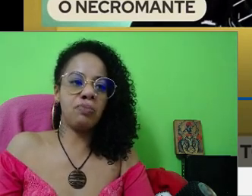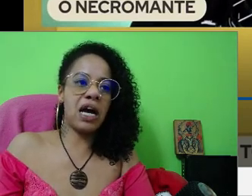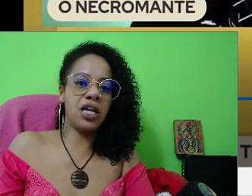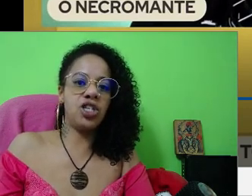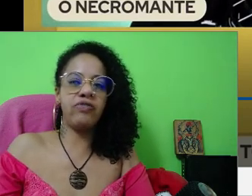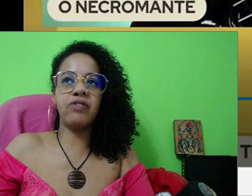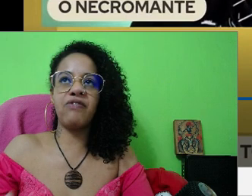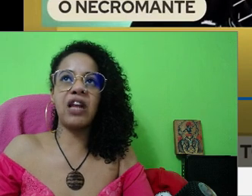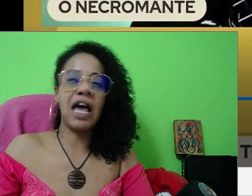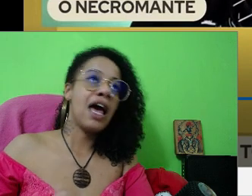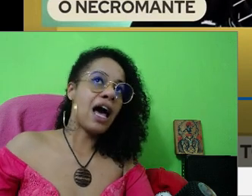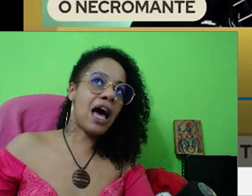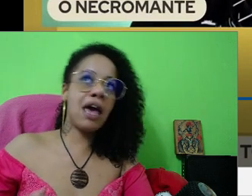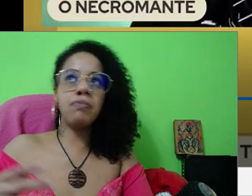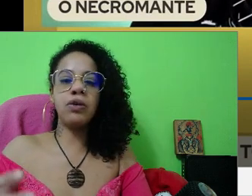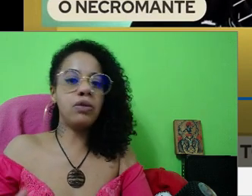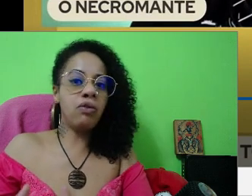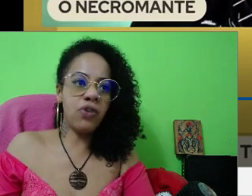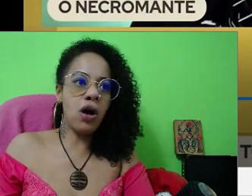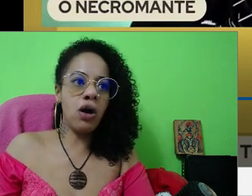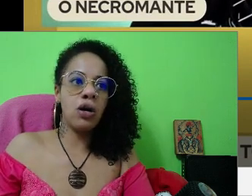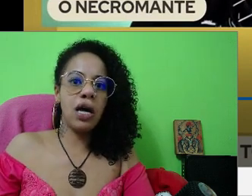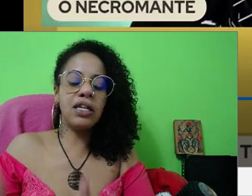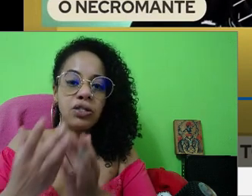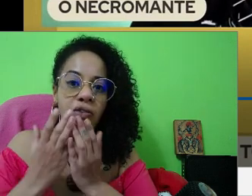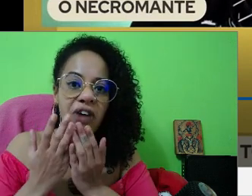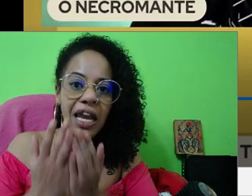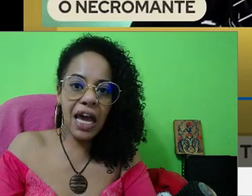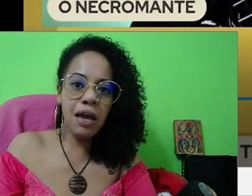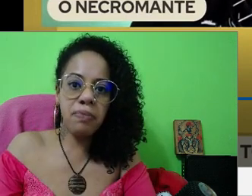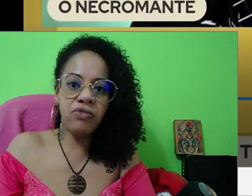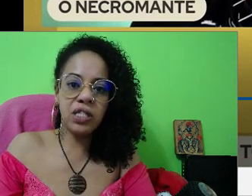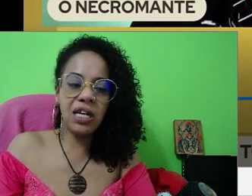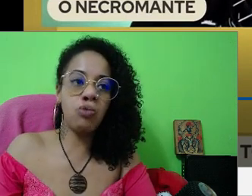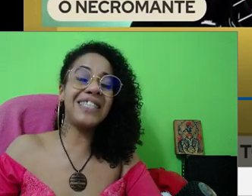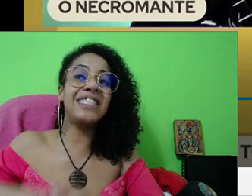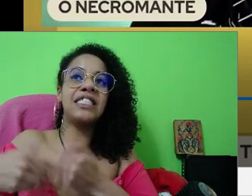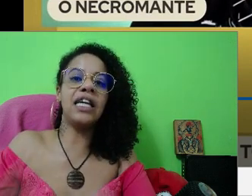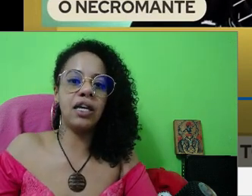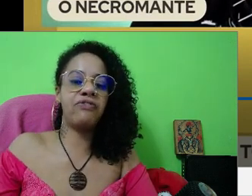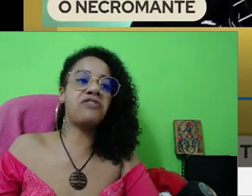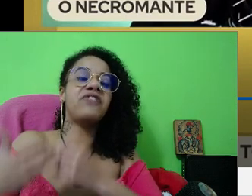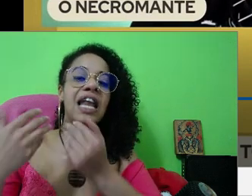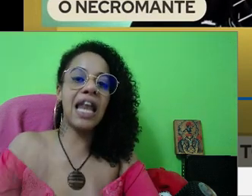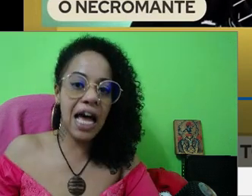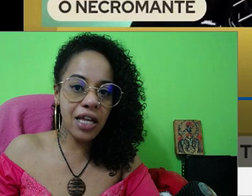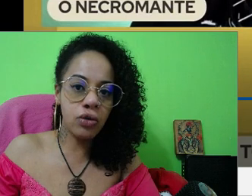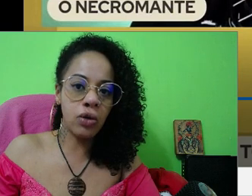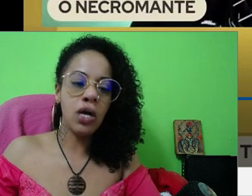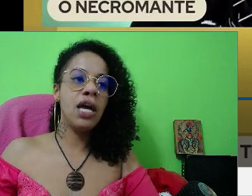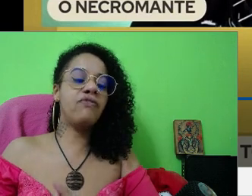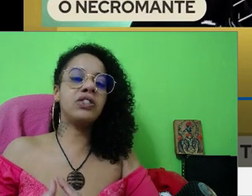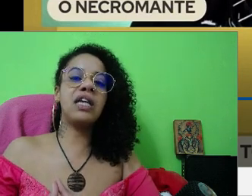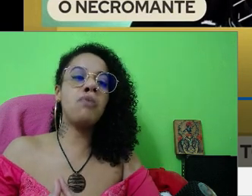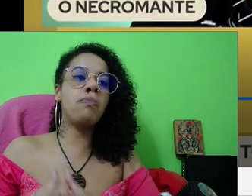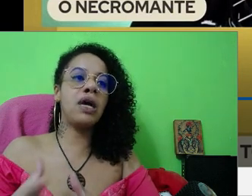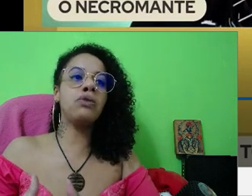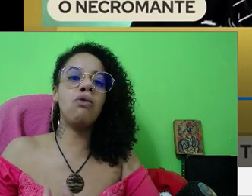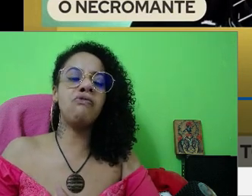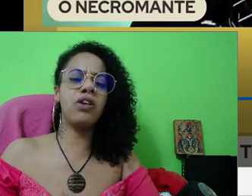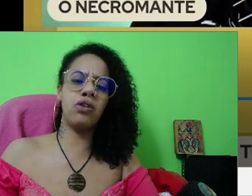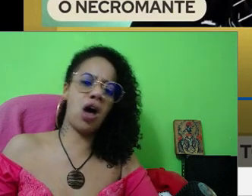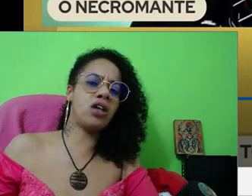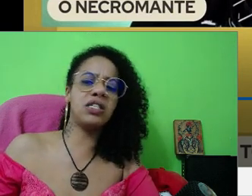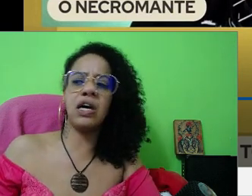não vou colocar aqui uma narrativa que vai falar ai não vou eu falei para você não é sim foi falado e você